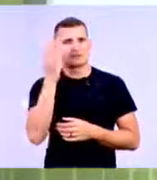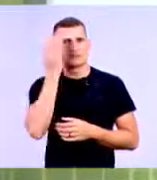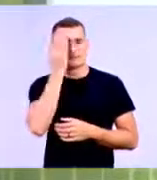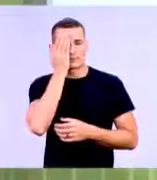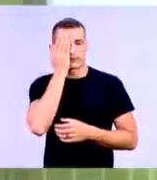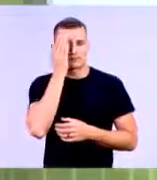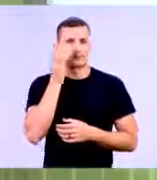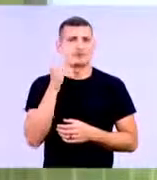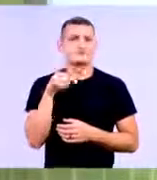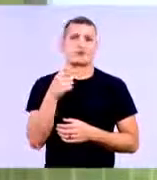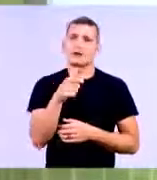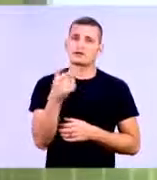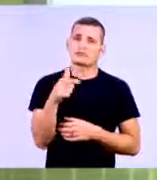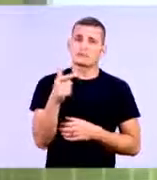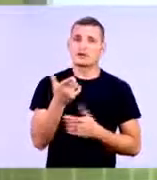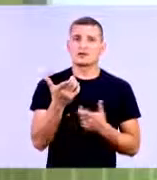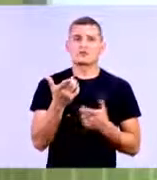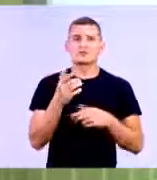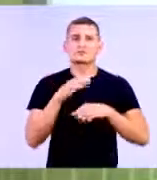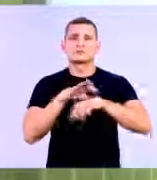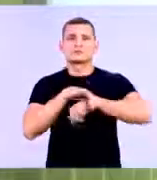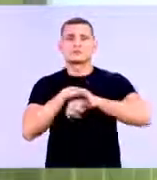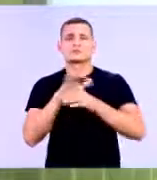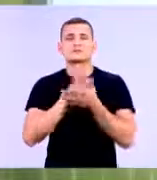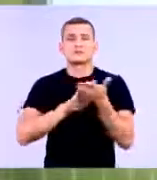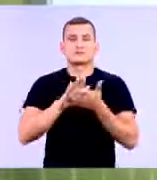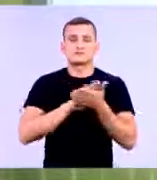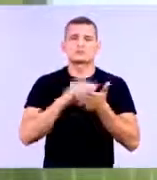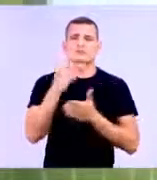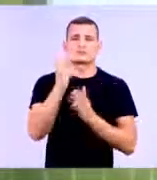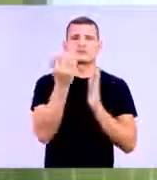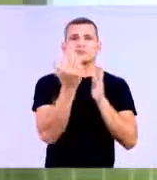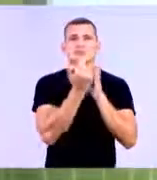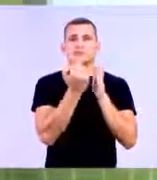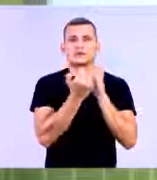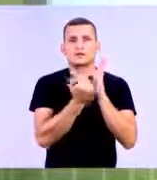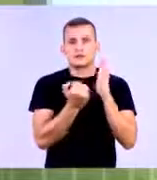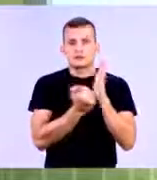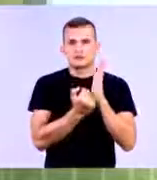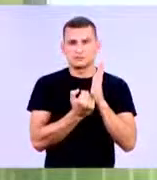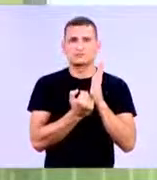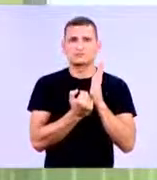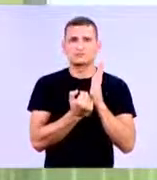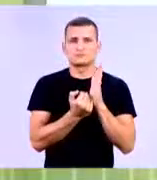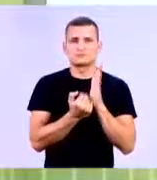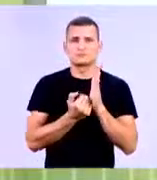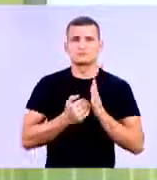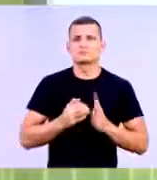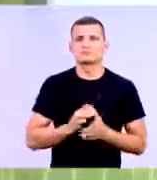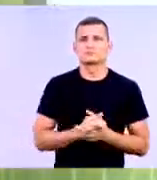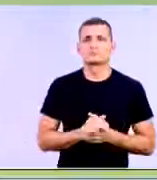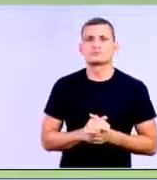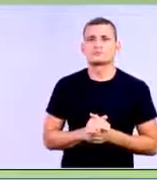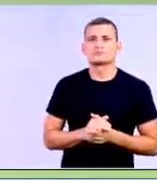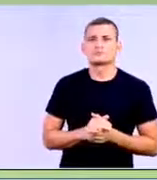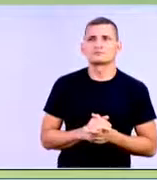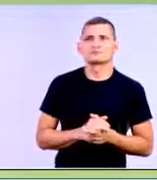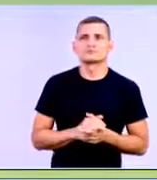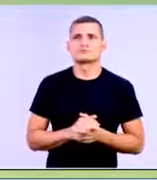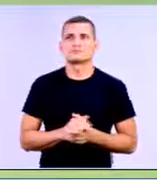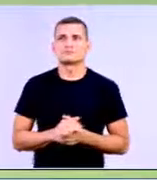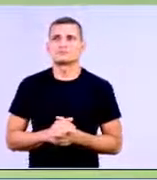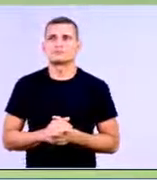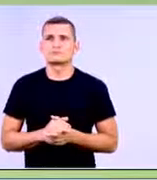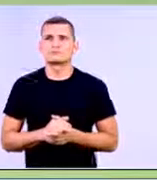então ele não vai dar a estabilidade necessária que o teu programa necessita, e nesse caso abriremos